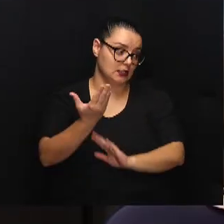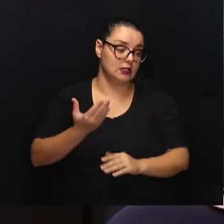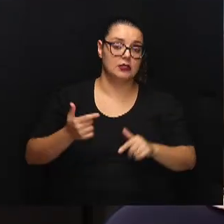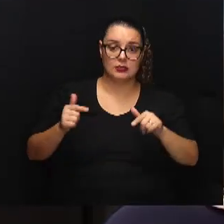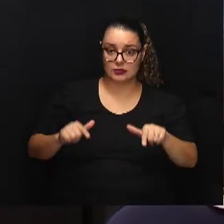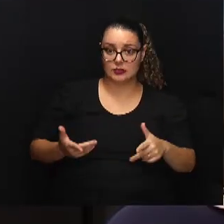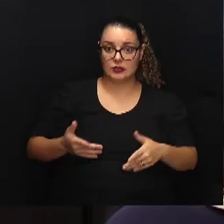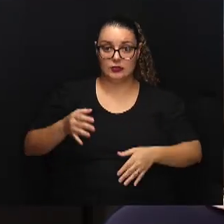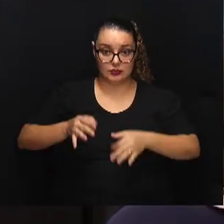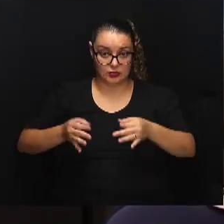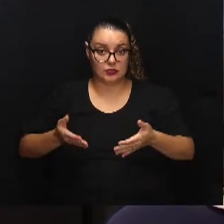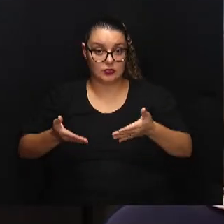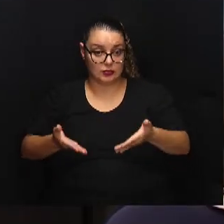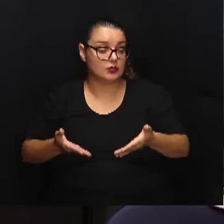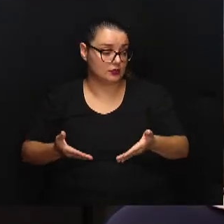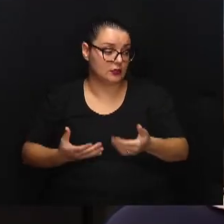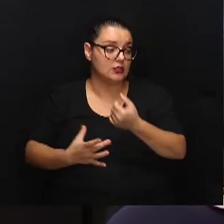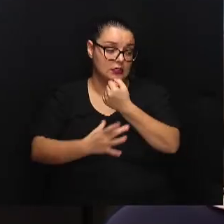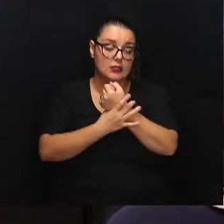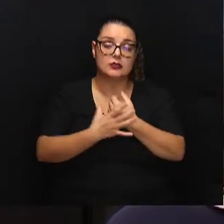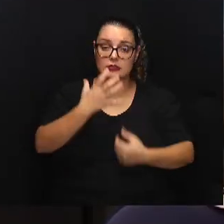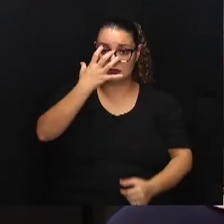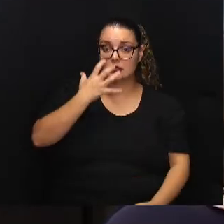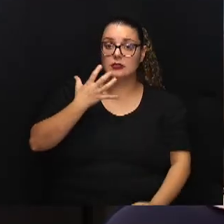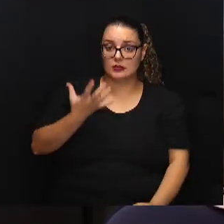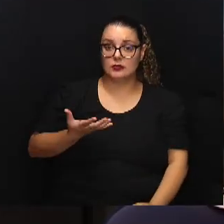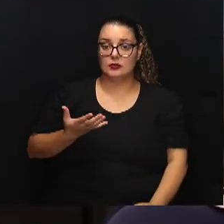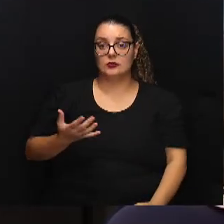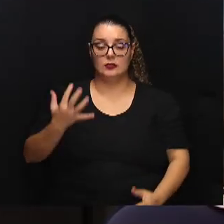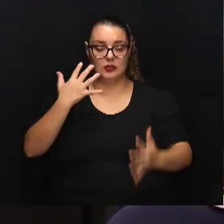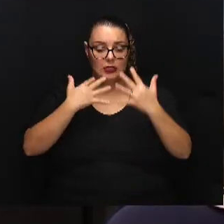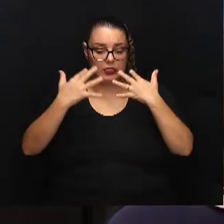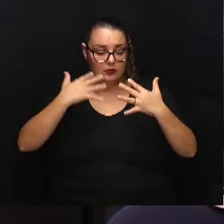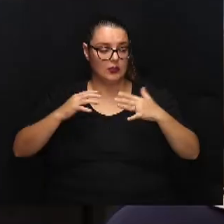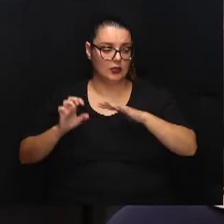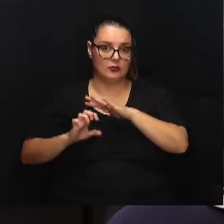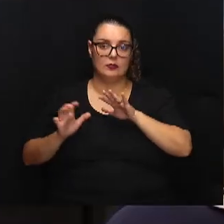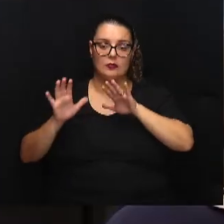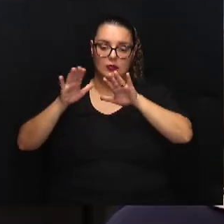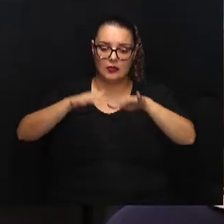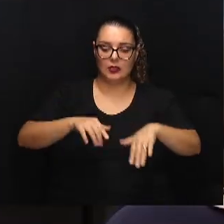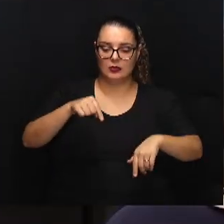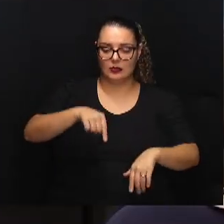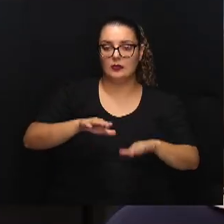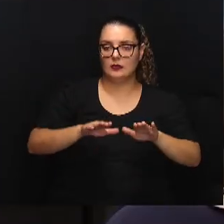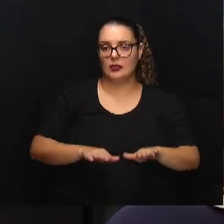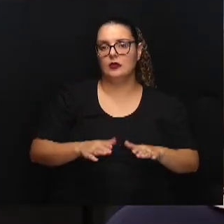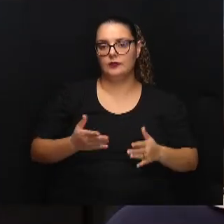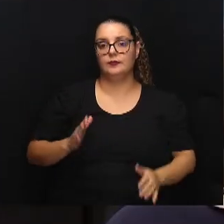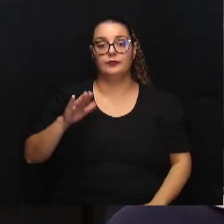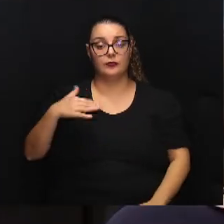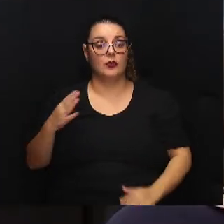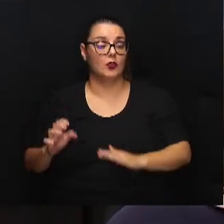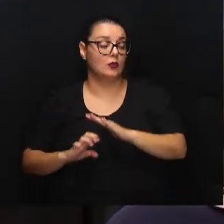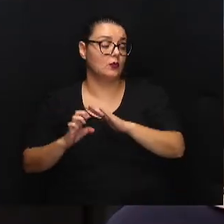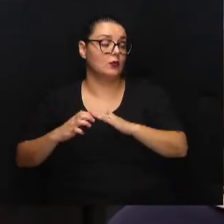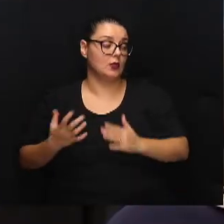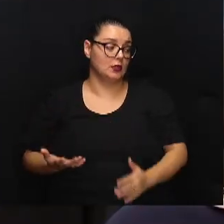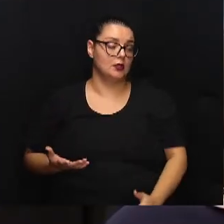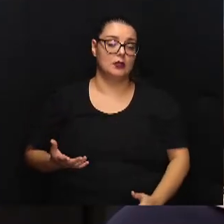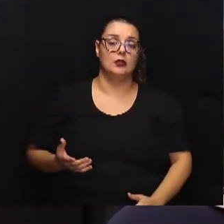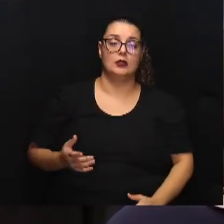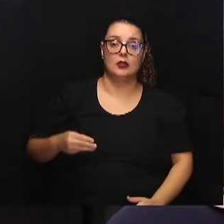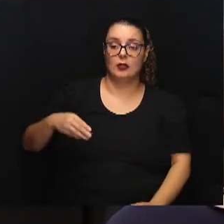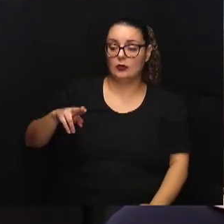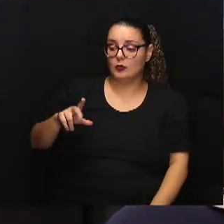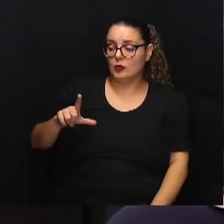ambiente jurídico que dá segurança para atrair as empresas para cá. E certamente quando uma empresa que é